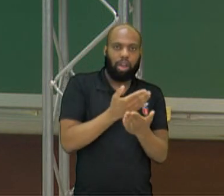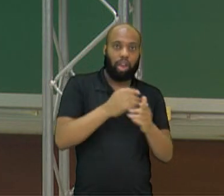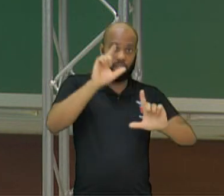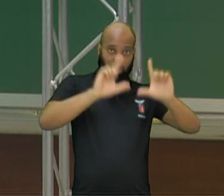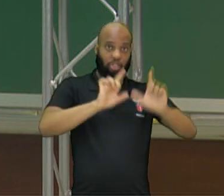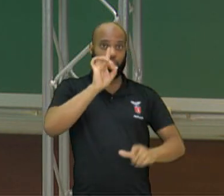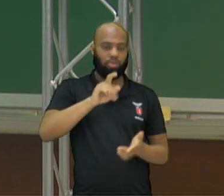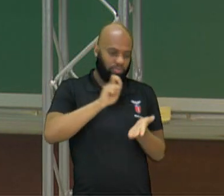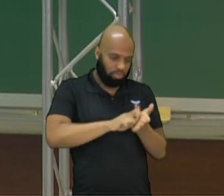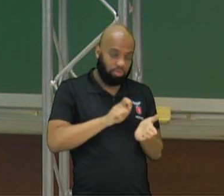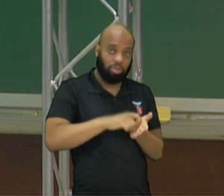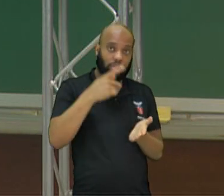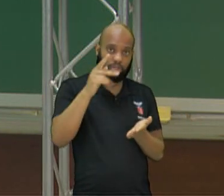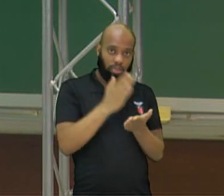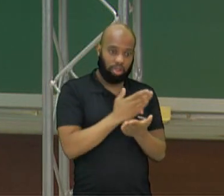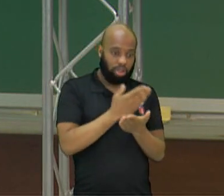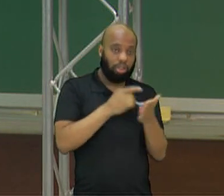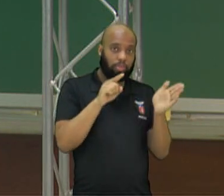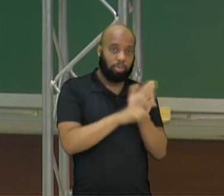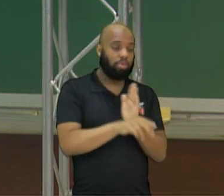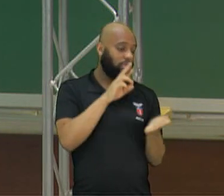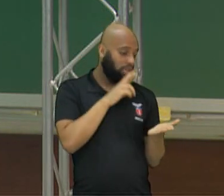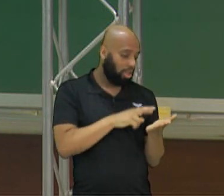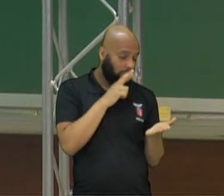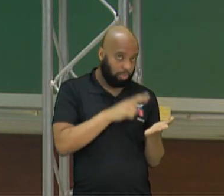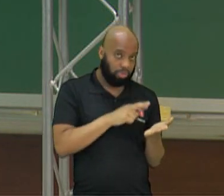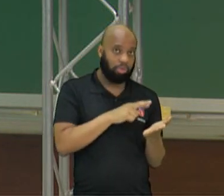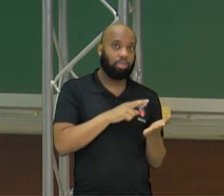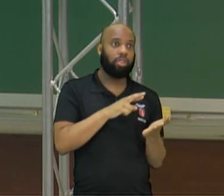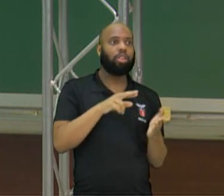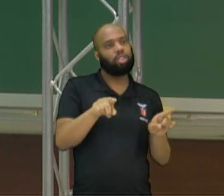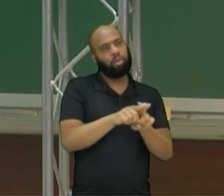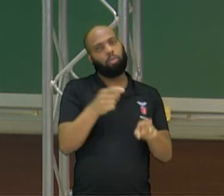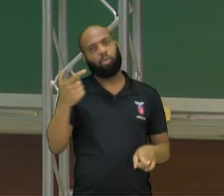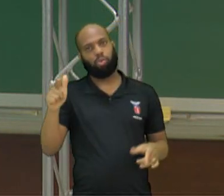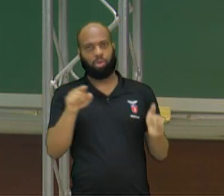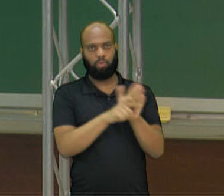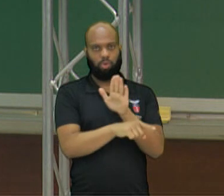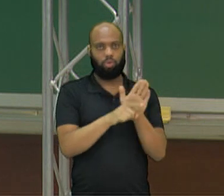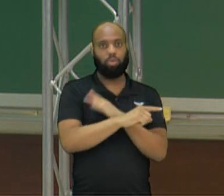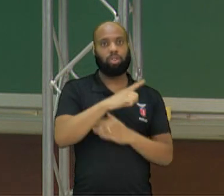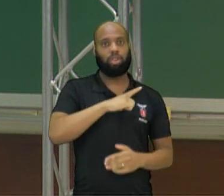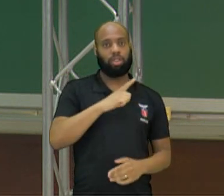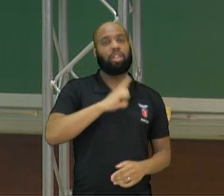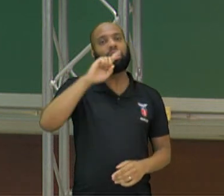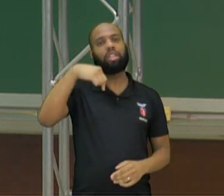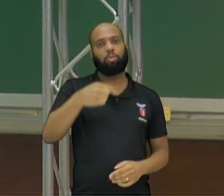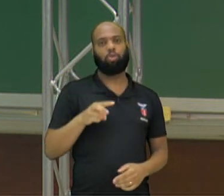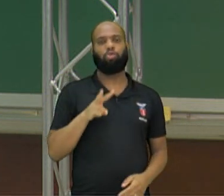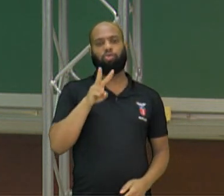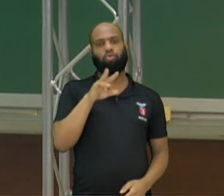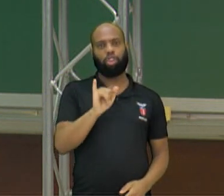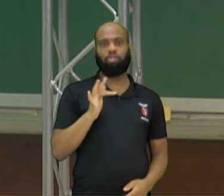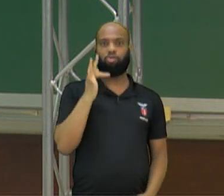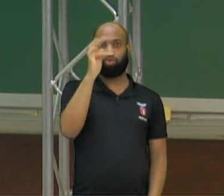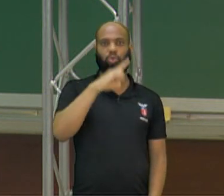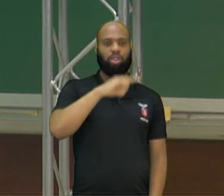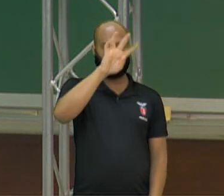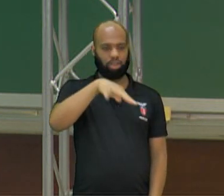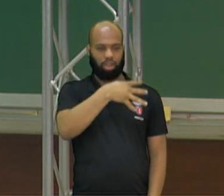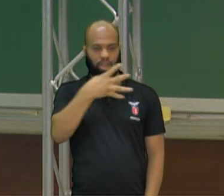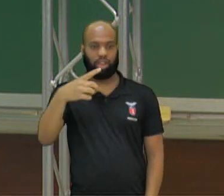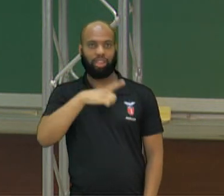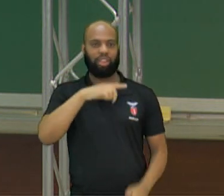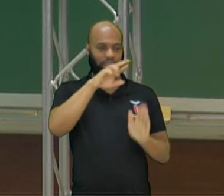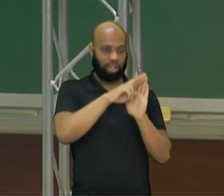você anote no seu caderno essa pergunta, responda a esta e as demais perguntas e que, de acordo com o cronograma